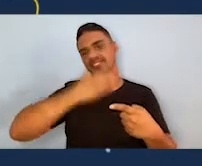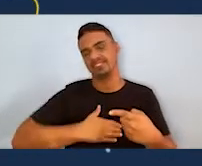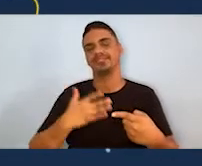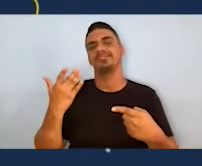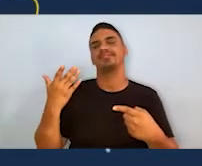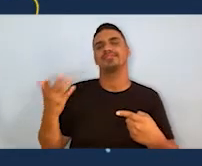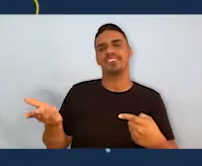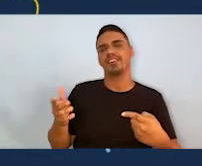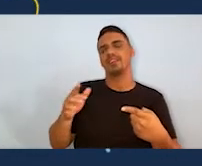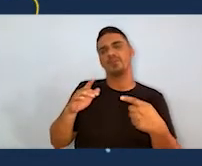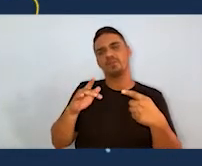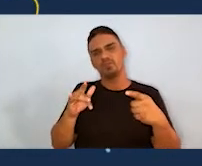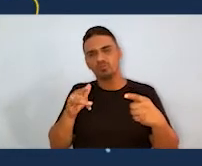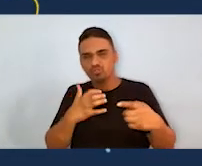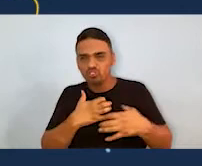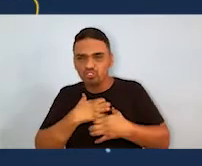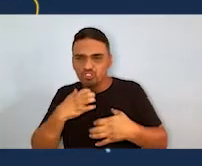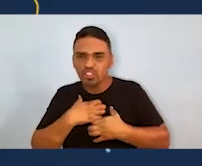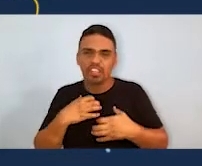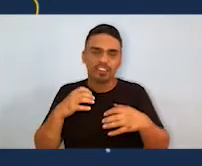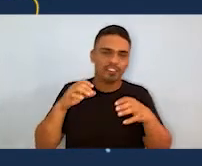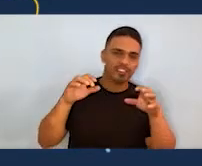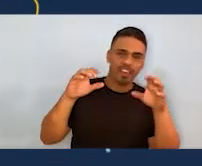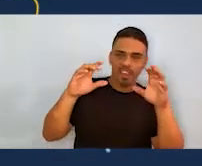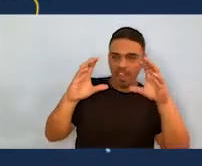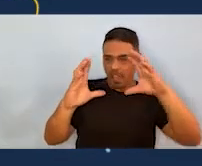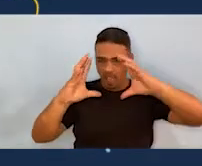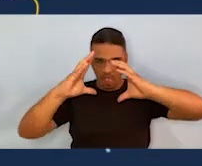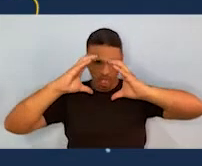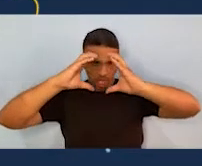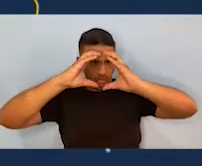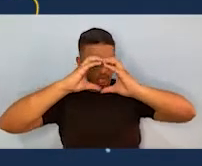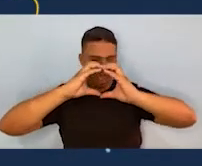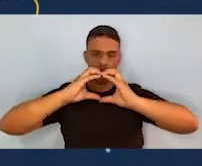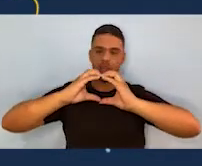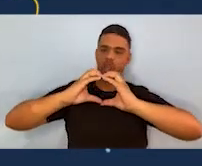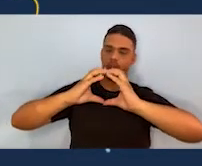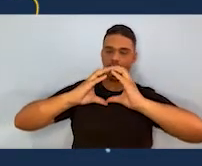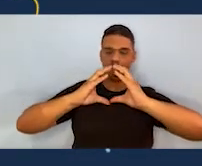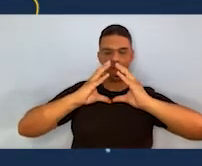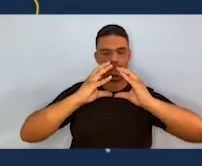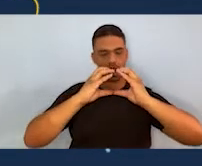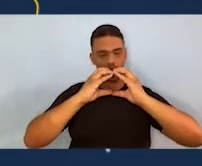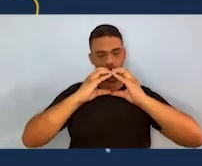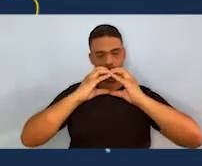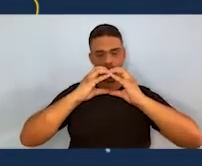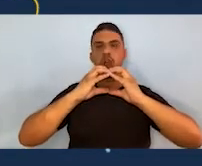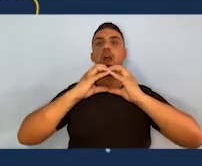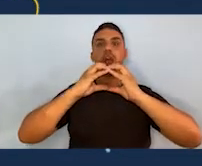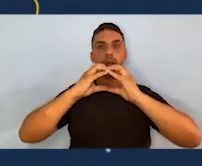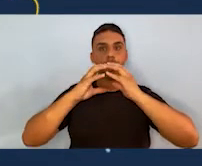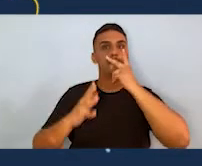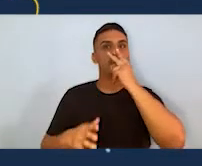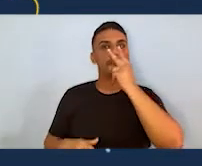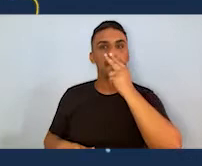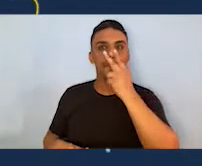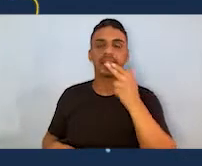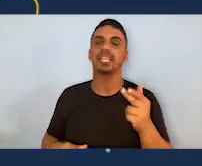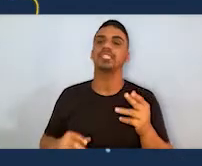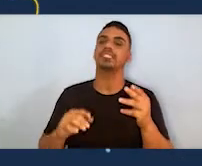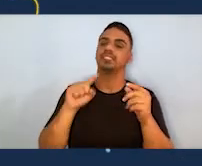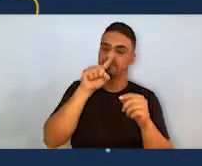emblematicamente, de que, sei lá, pela forma, pelo modo como a coisa está sendo desenhada, aquilo é uma